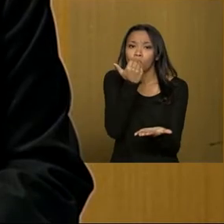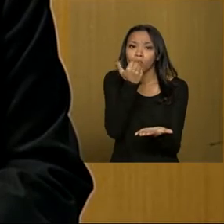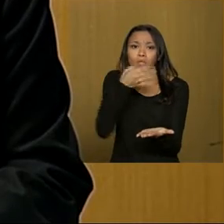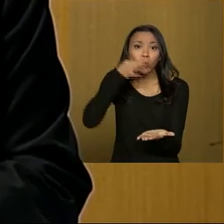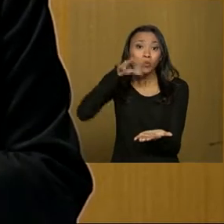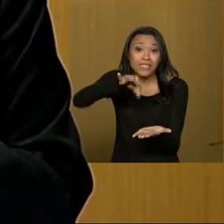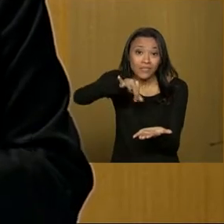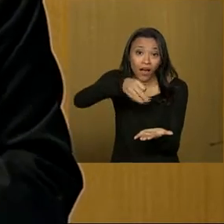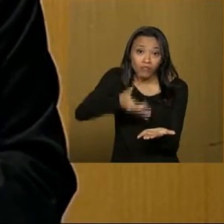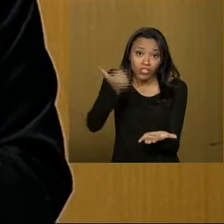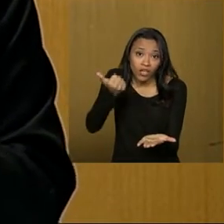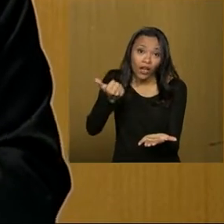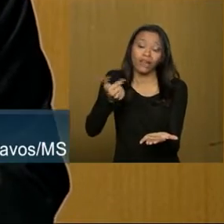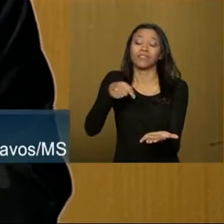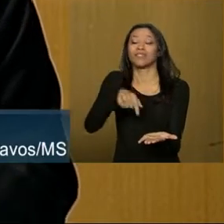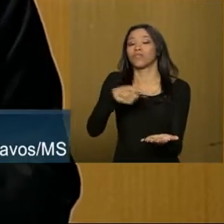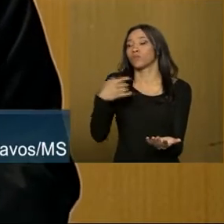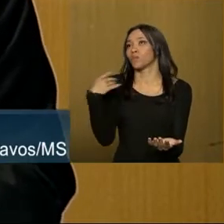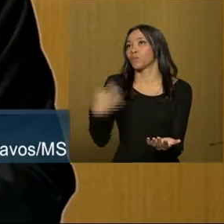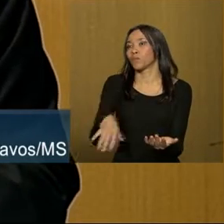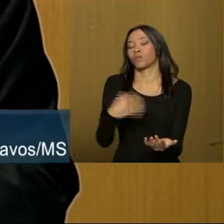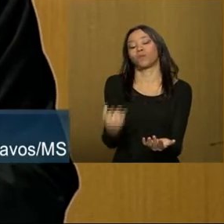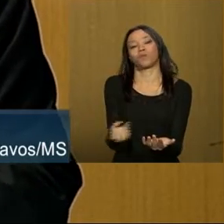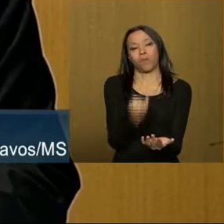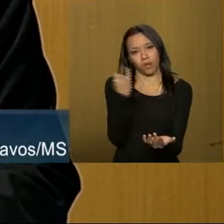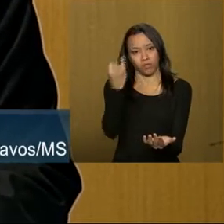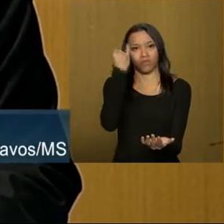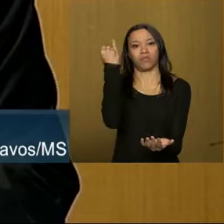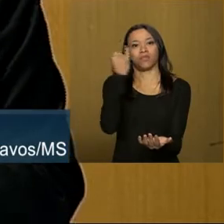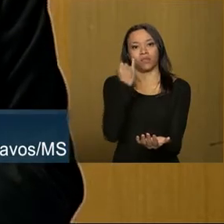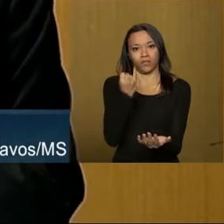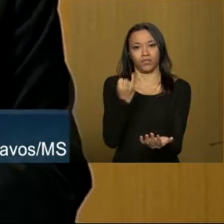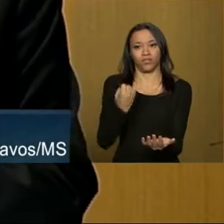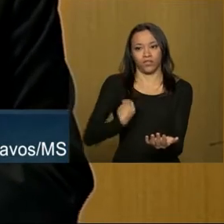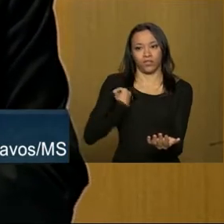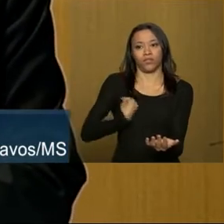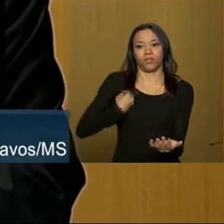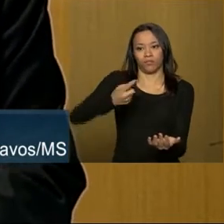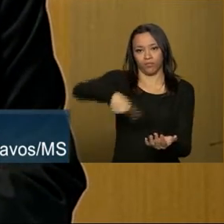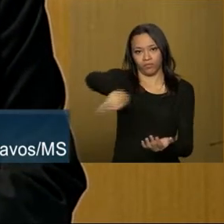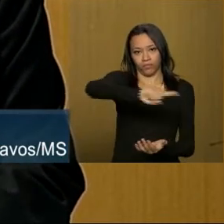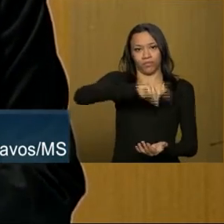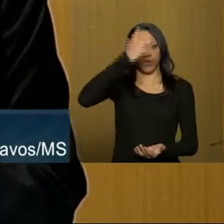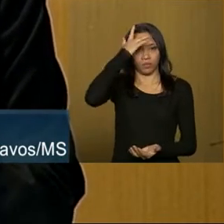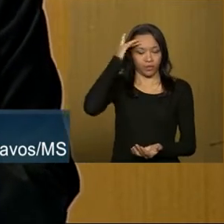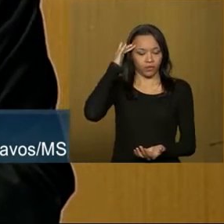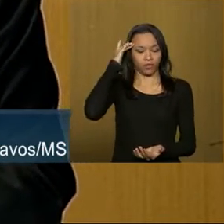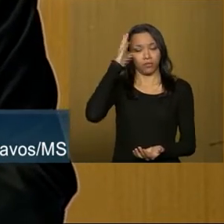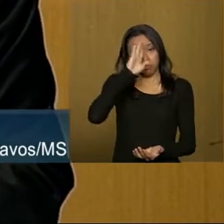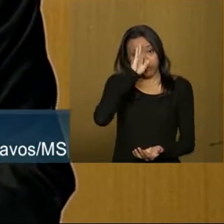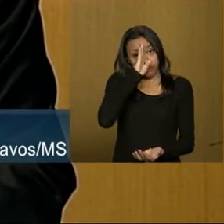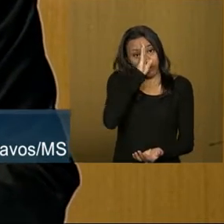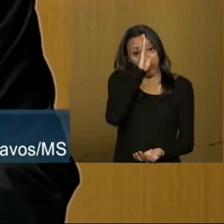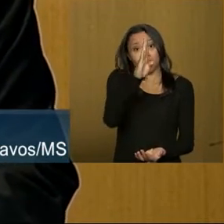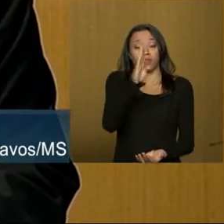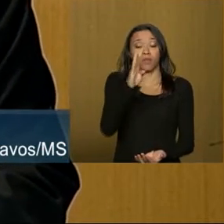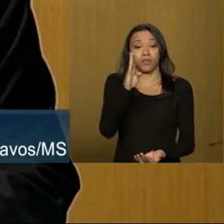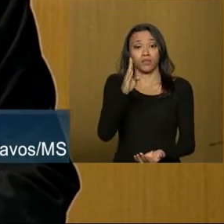vai ter um impacto fundamental no conjunto da população, especialmente entre a população que